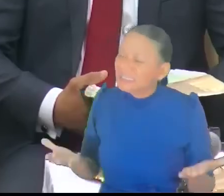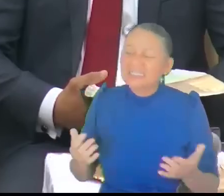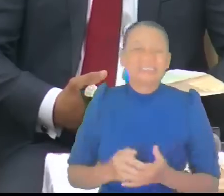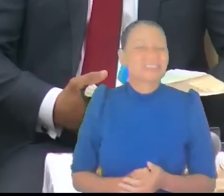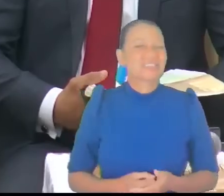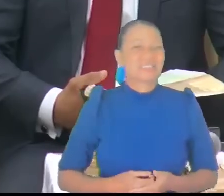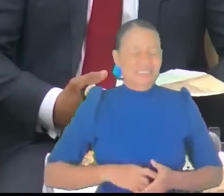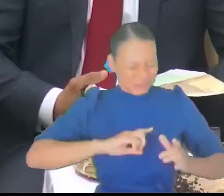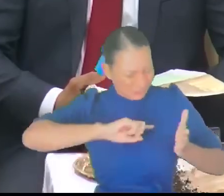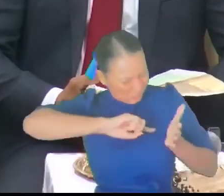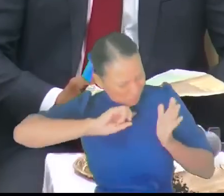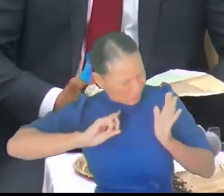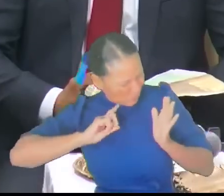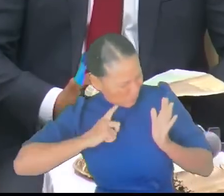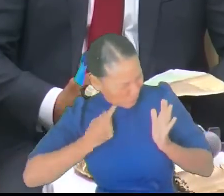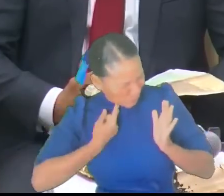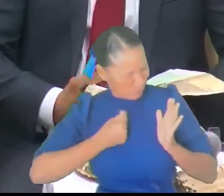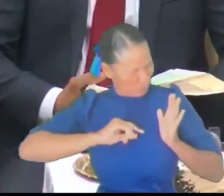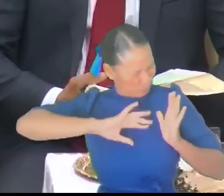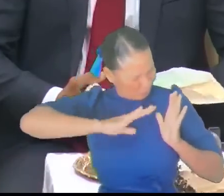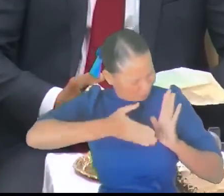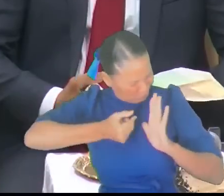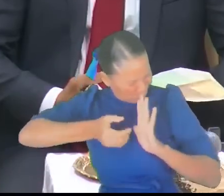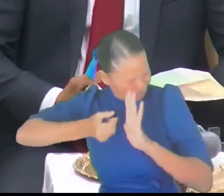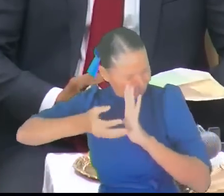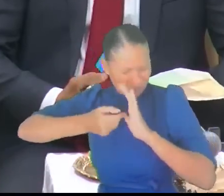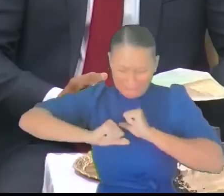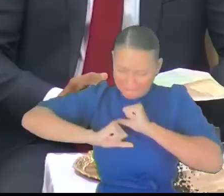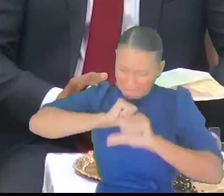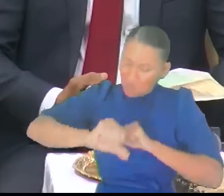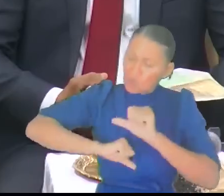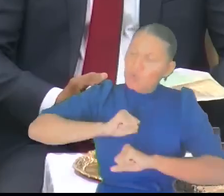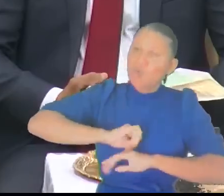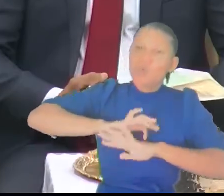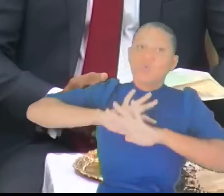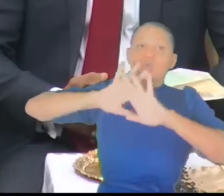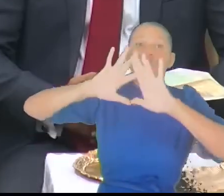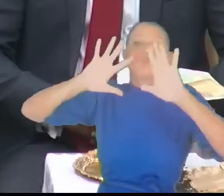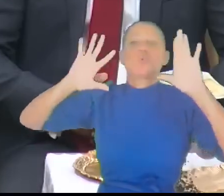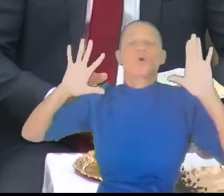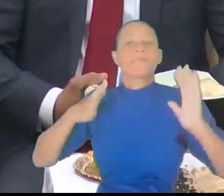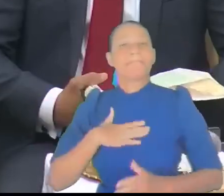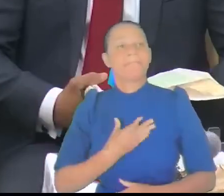e faz a luz do sol de Cristo brilhar na minha vida.